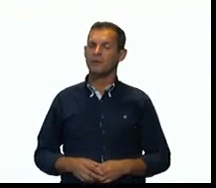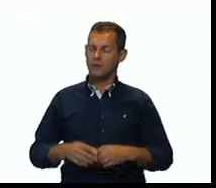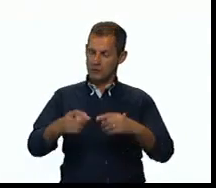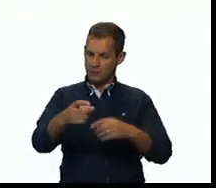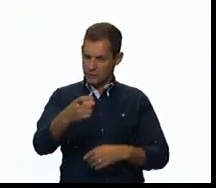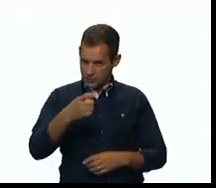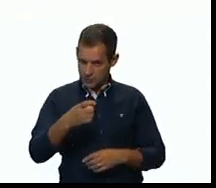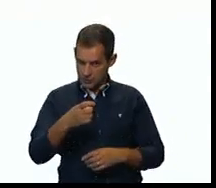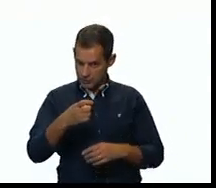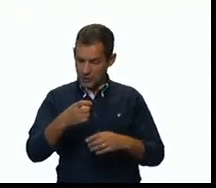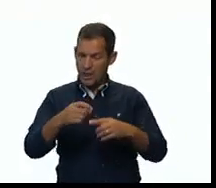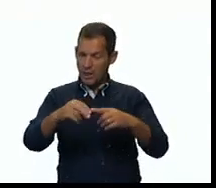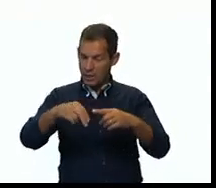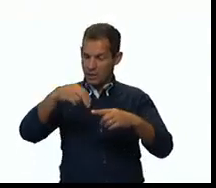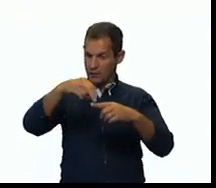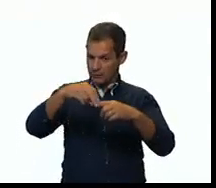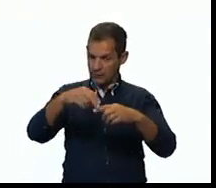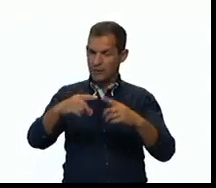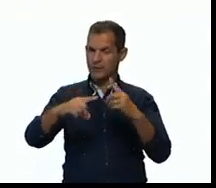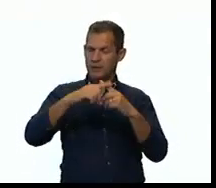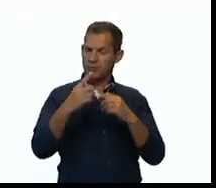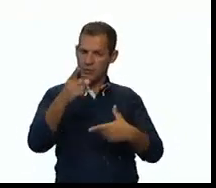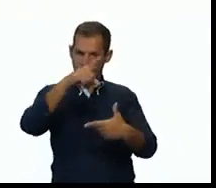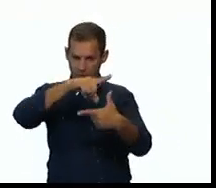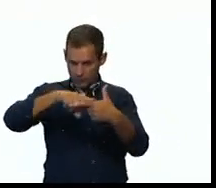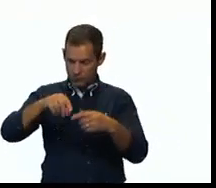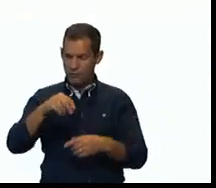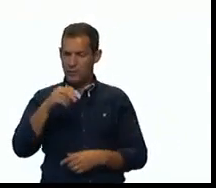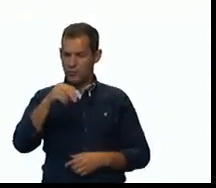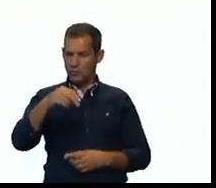x elevado a n mais 1 dividido por